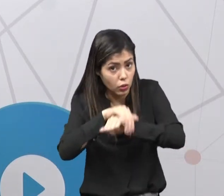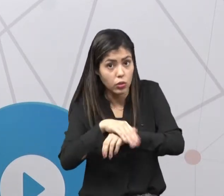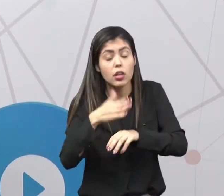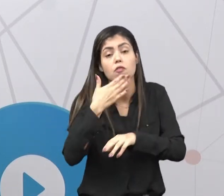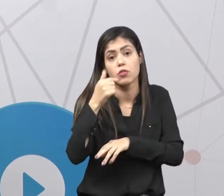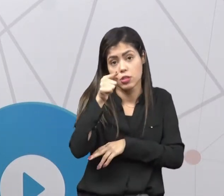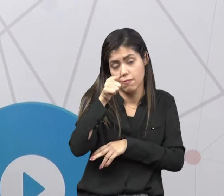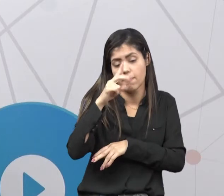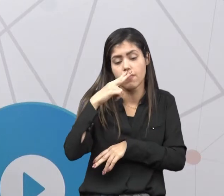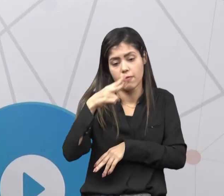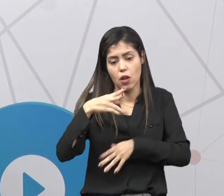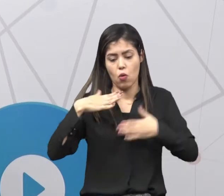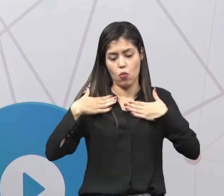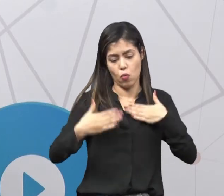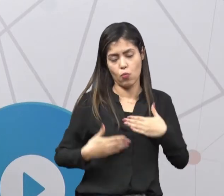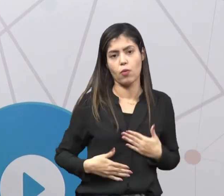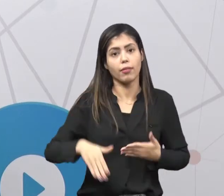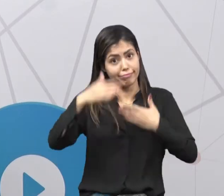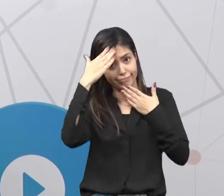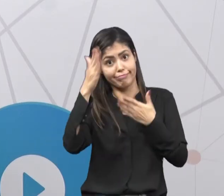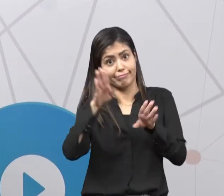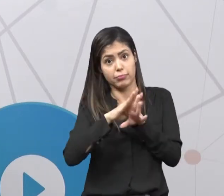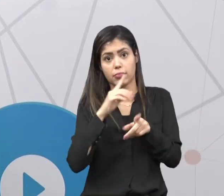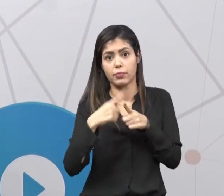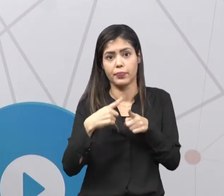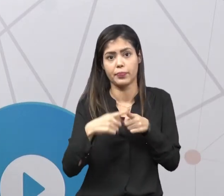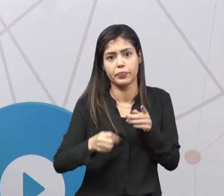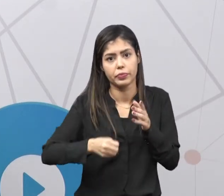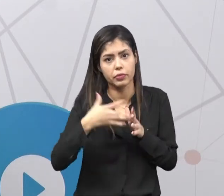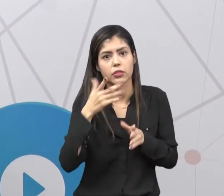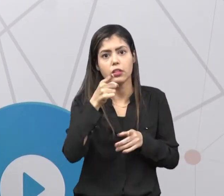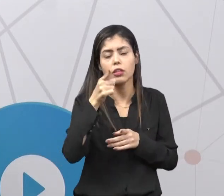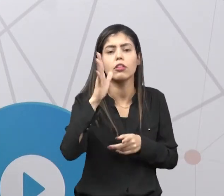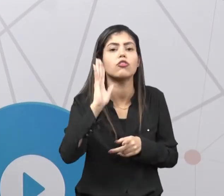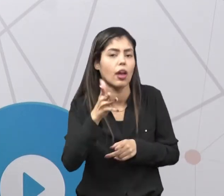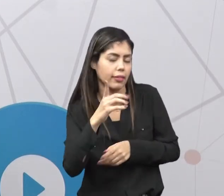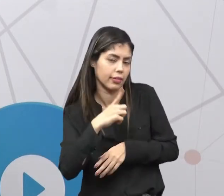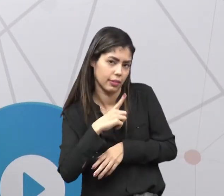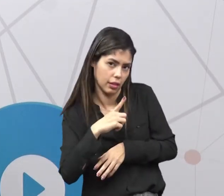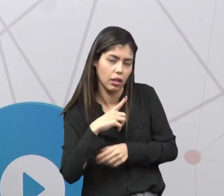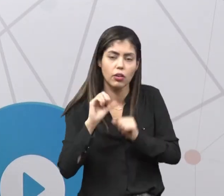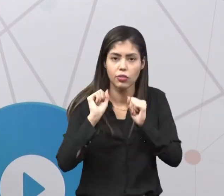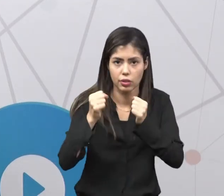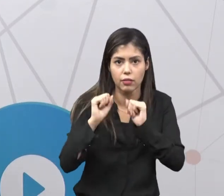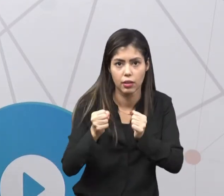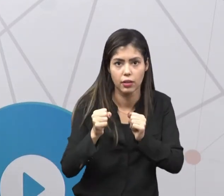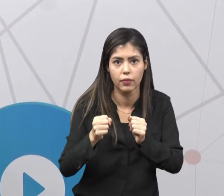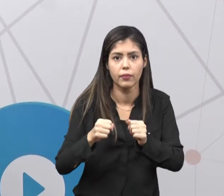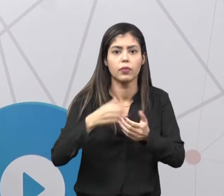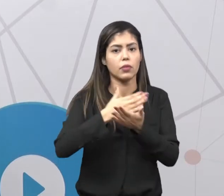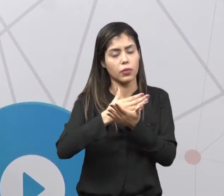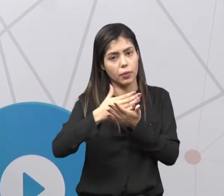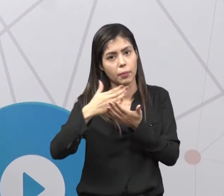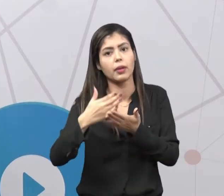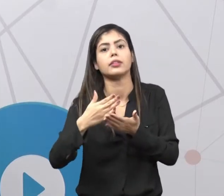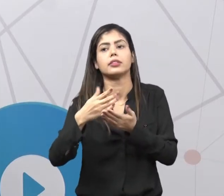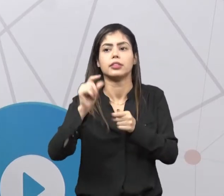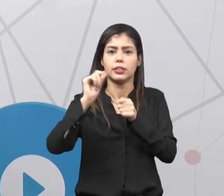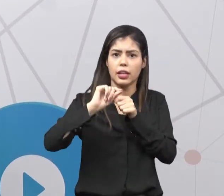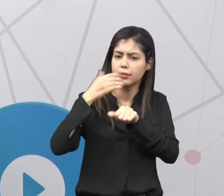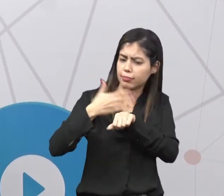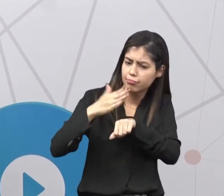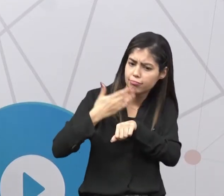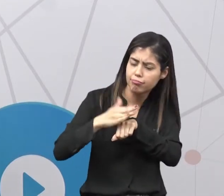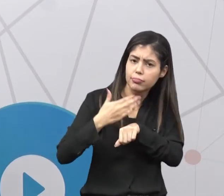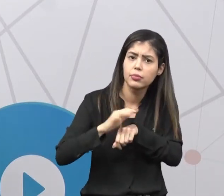para o seu corpo ele vai agradecer muito. E se você já está fazendo atividade, comece a